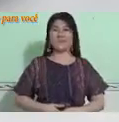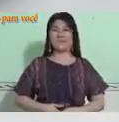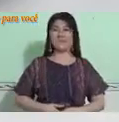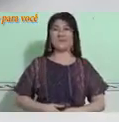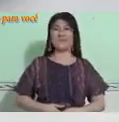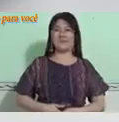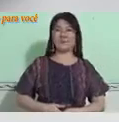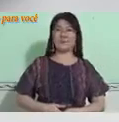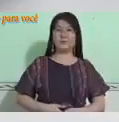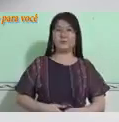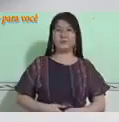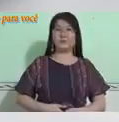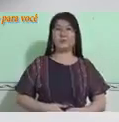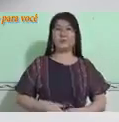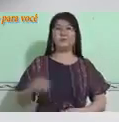aparelhos.